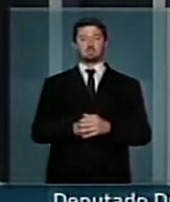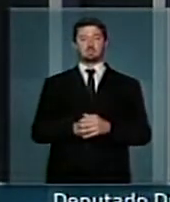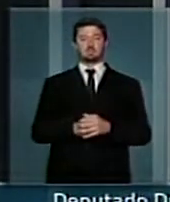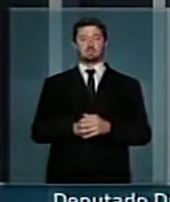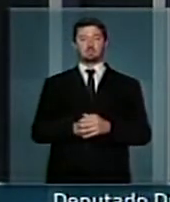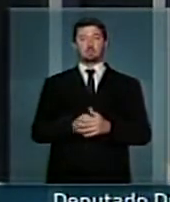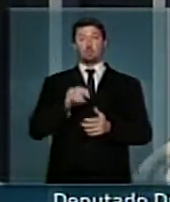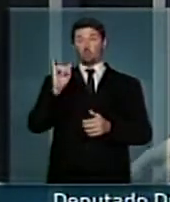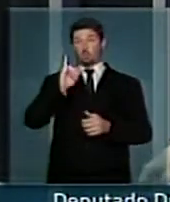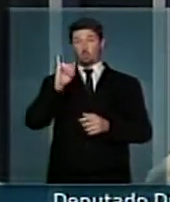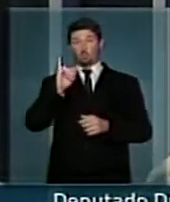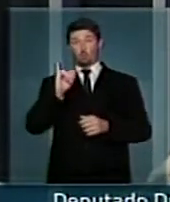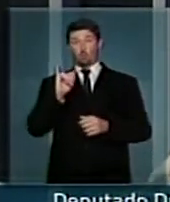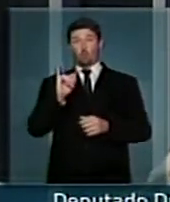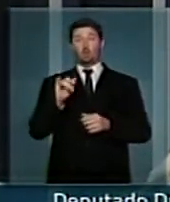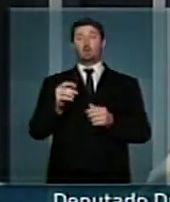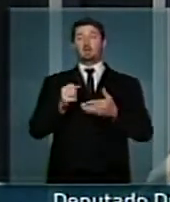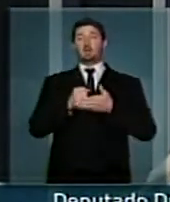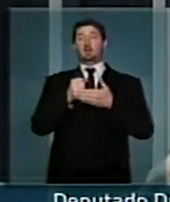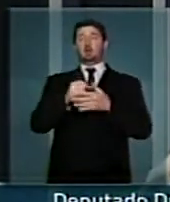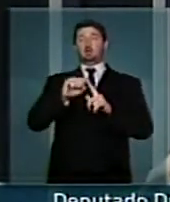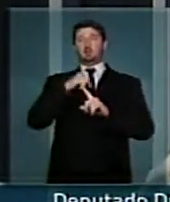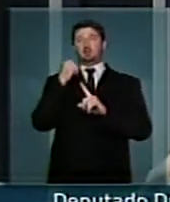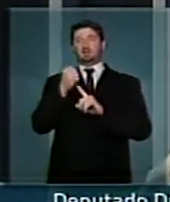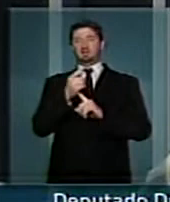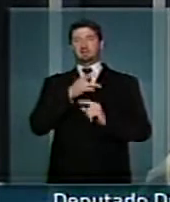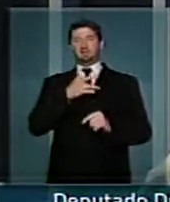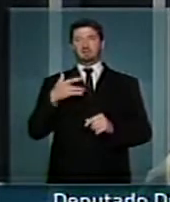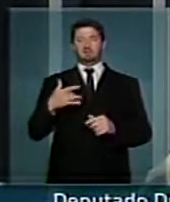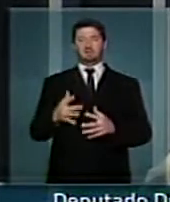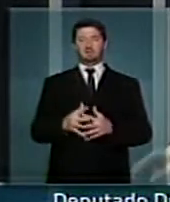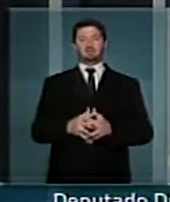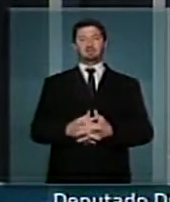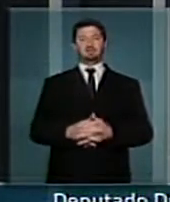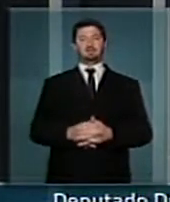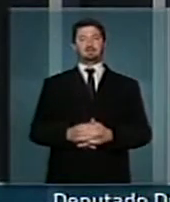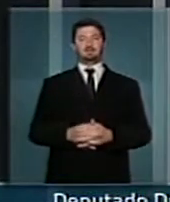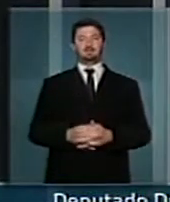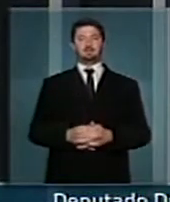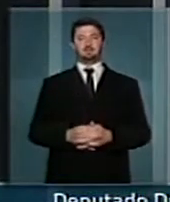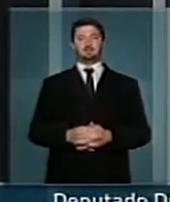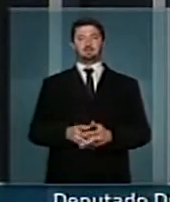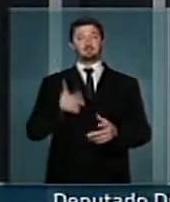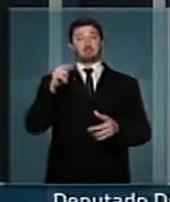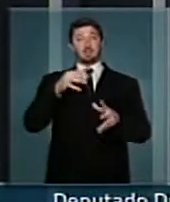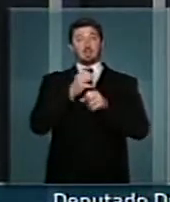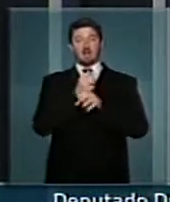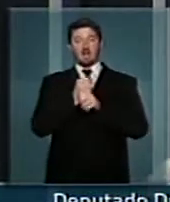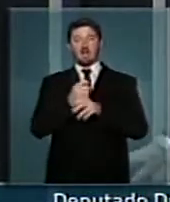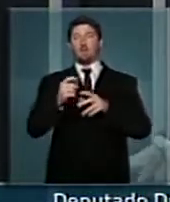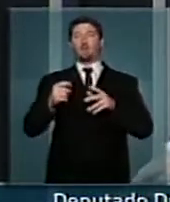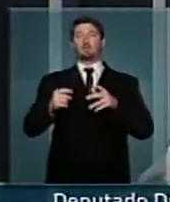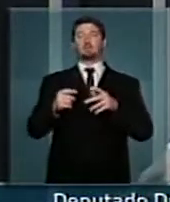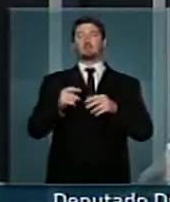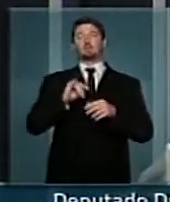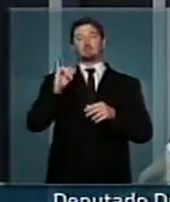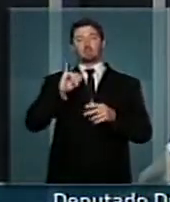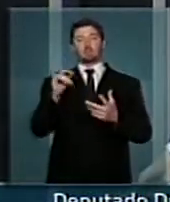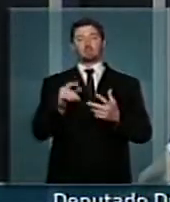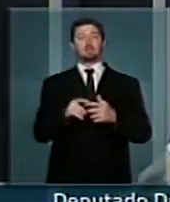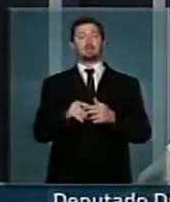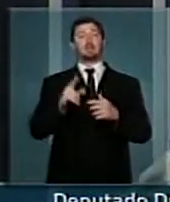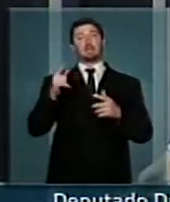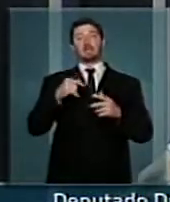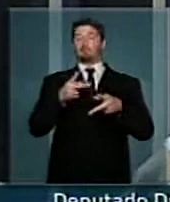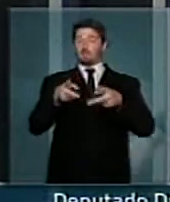o imposto da contribuição social da saúde, que tira a base de cálculo e impede, portanto, que ele